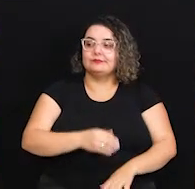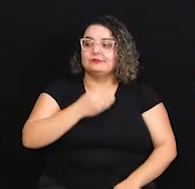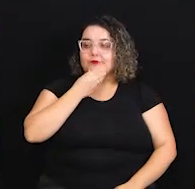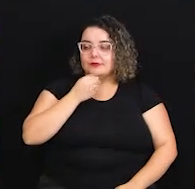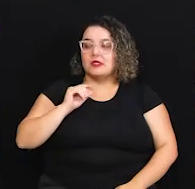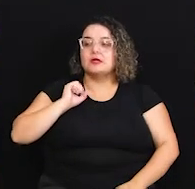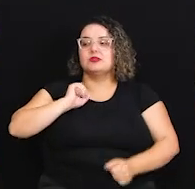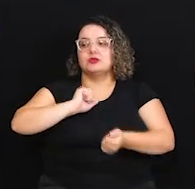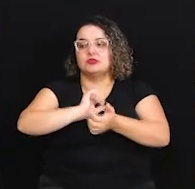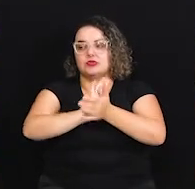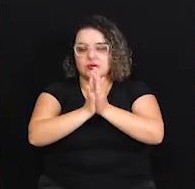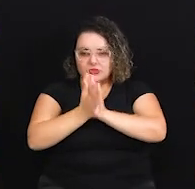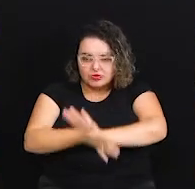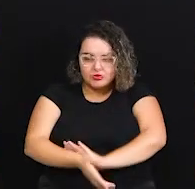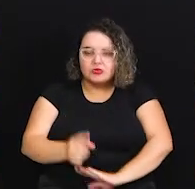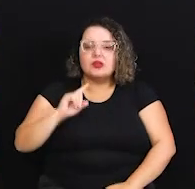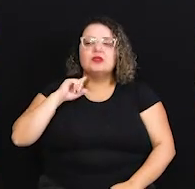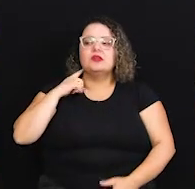lixo, taca fogo.